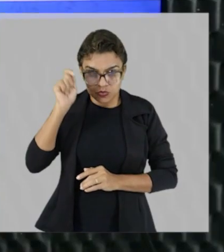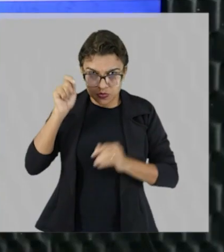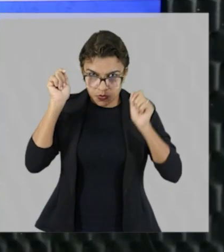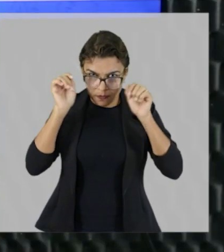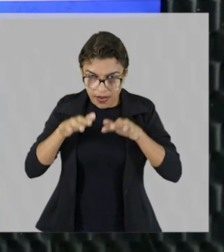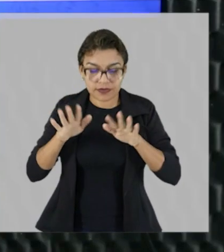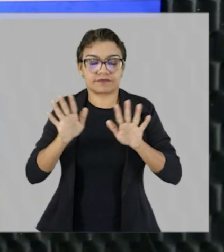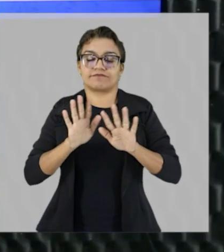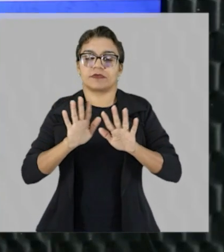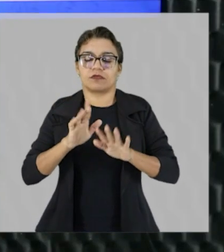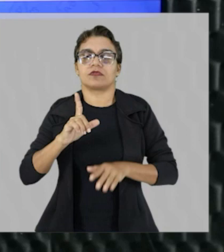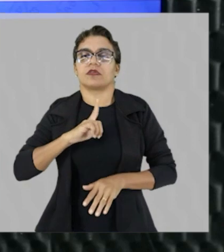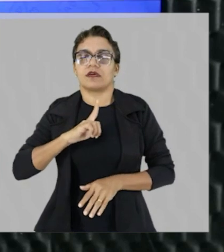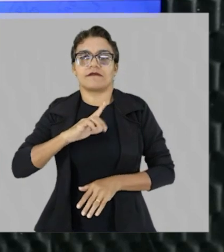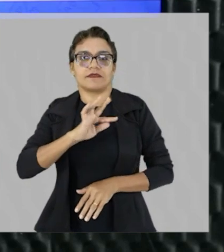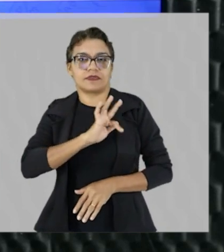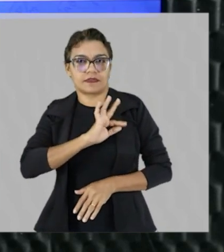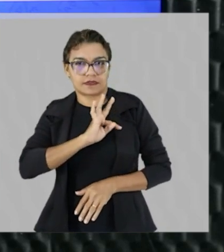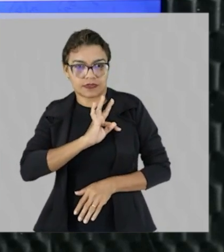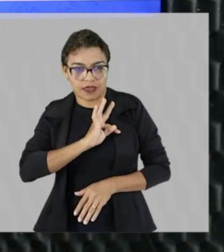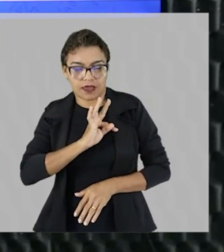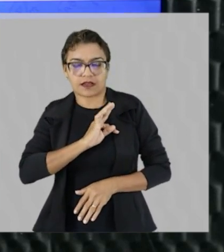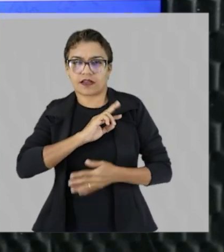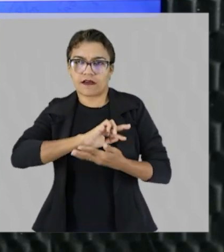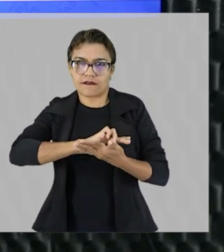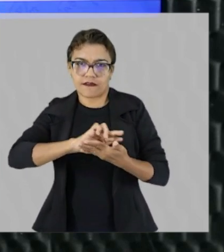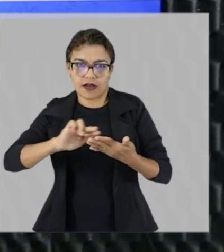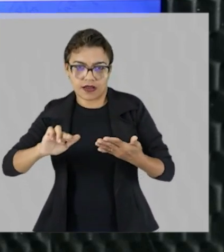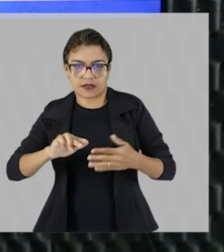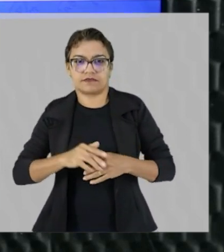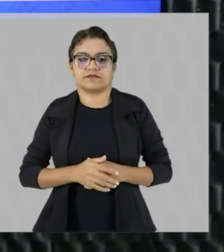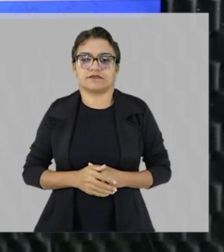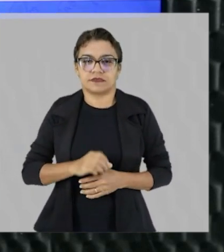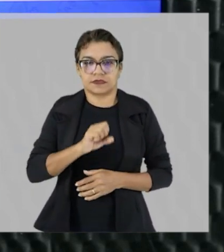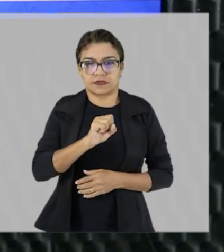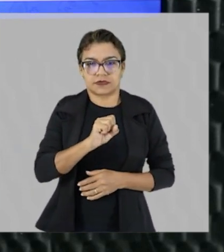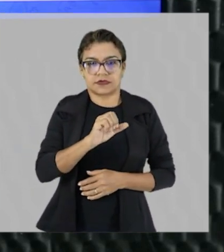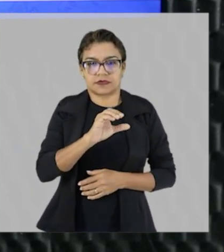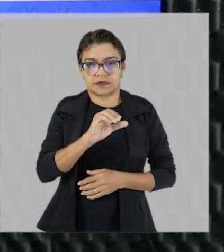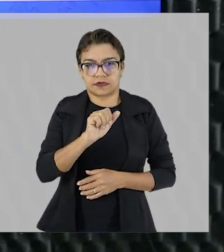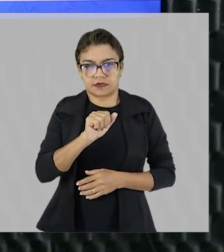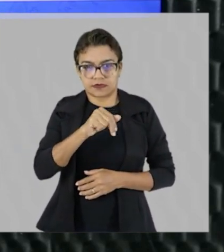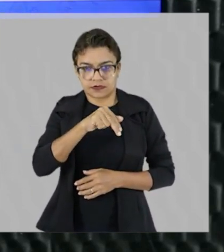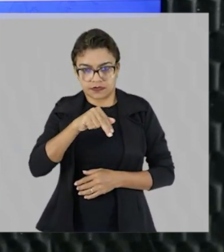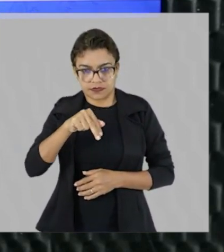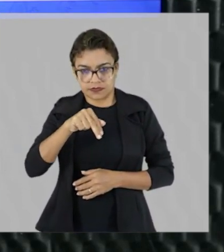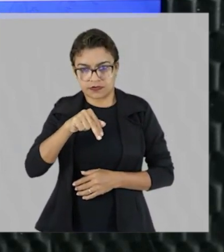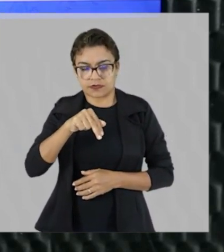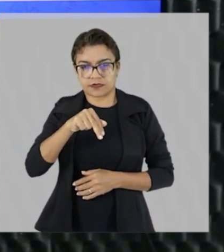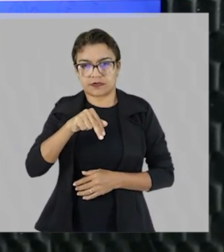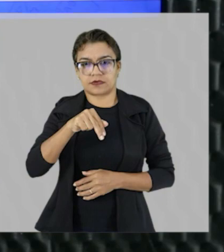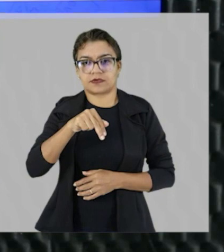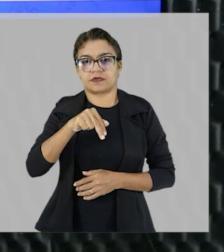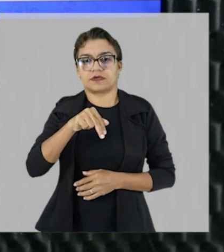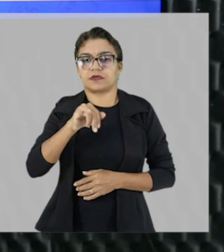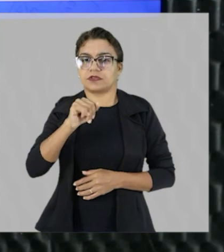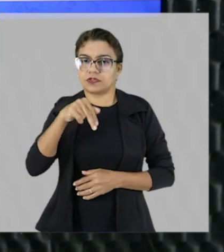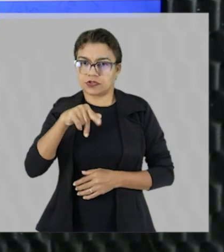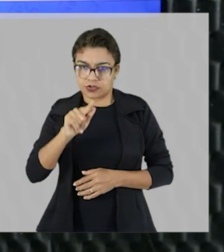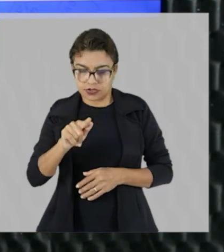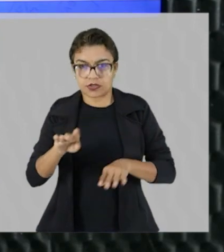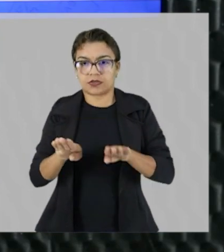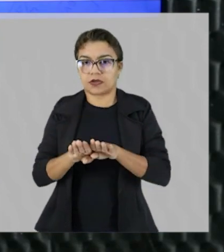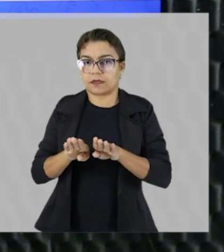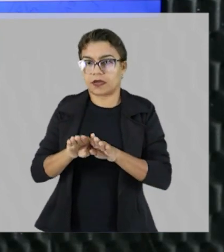existem diversas técnicas, como o scanning e o skim, que ajudam na compreensão de textos, sejam de